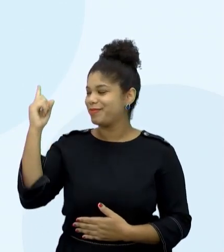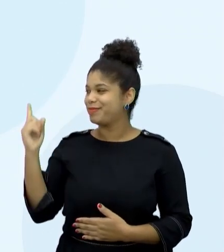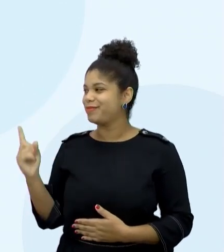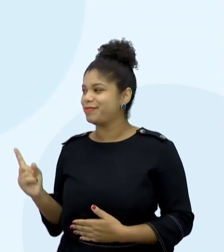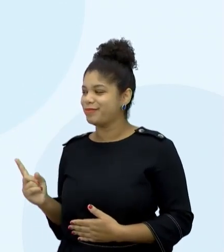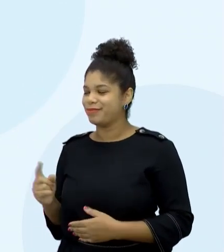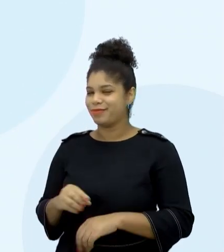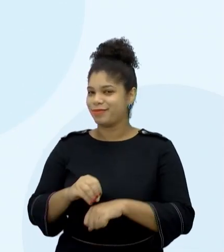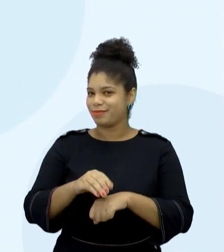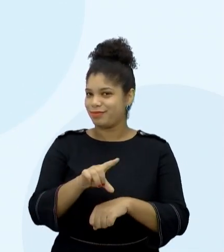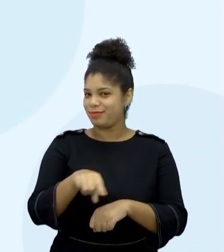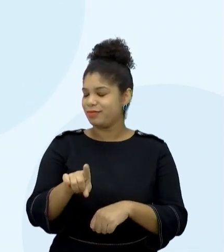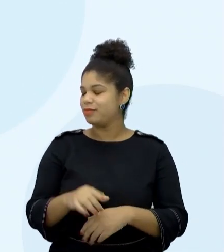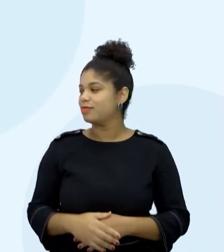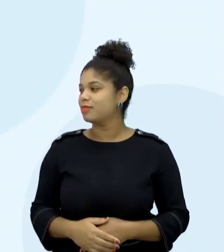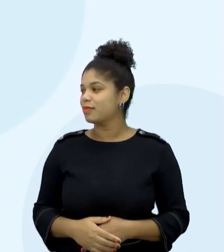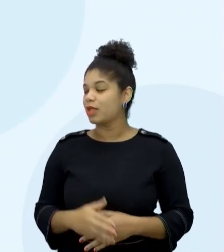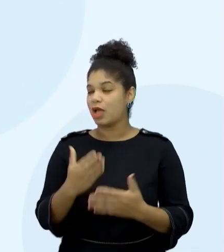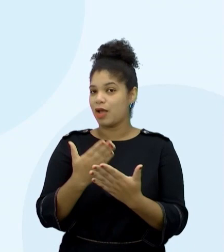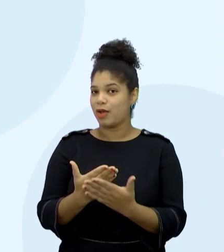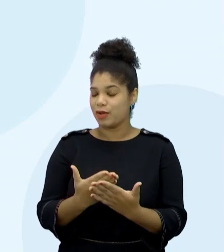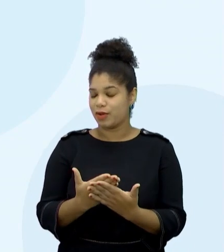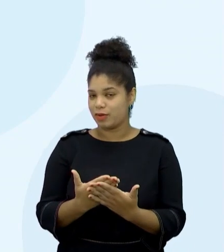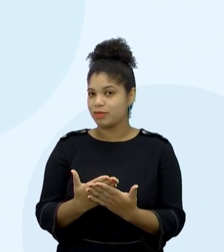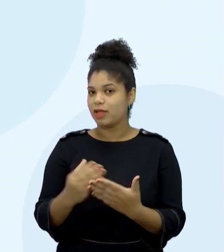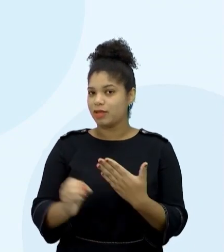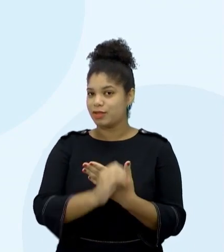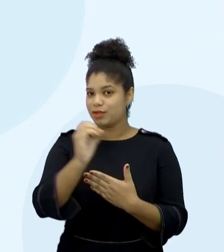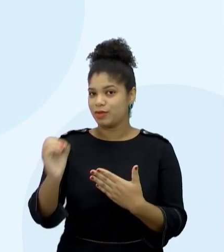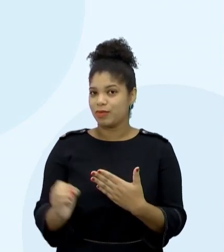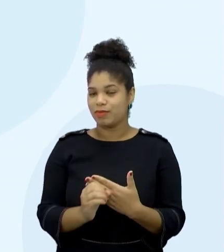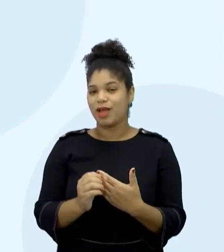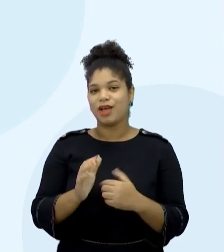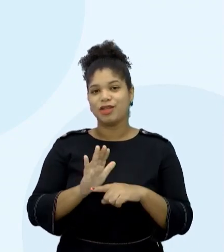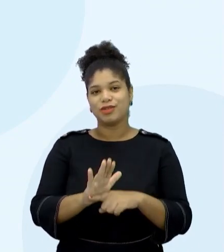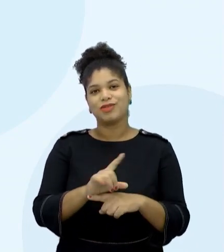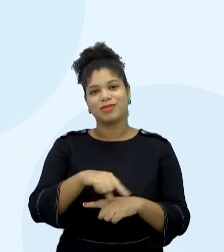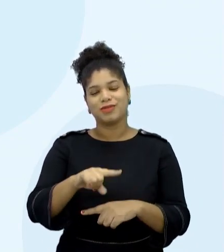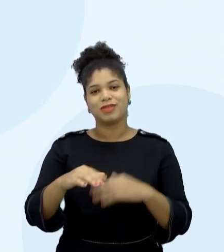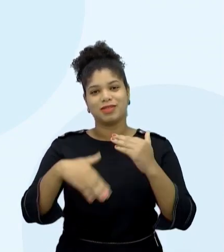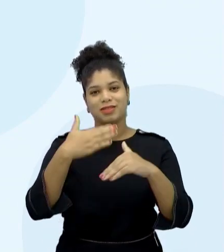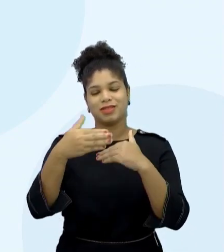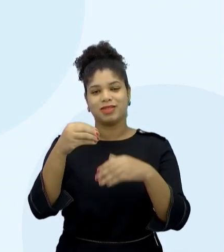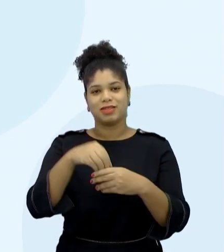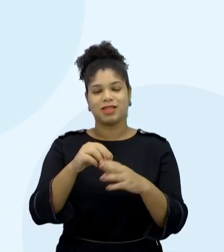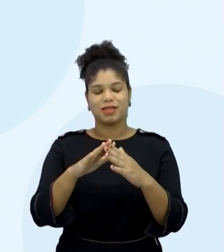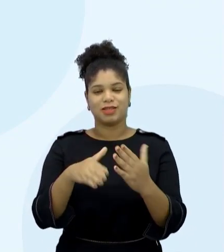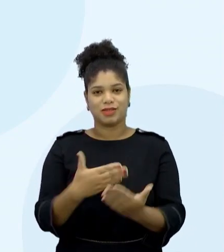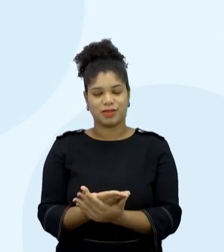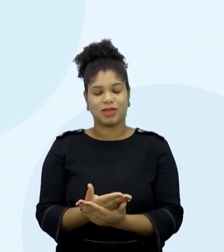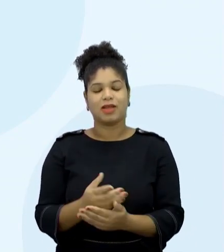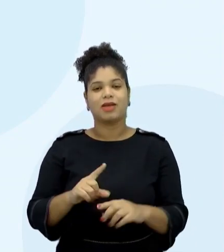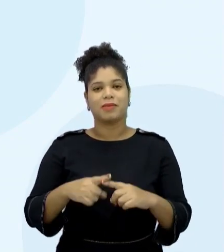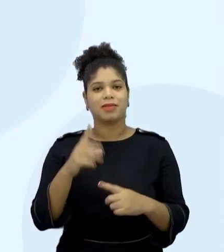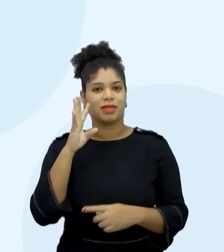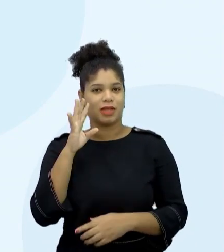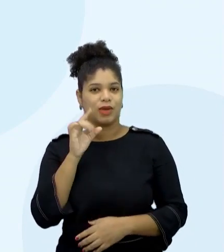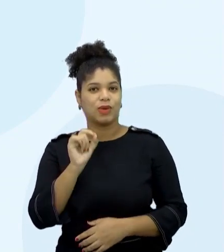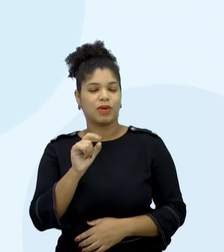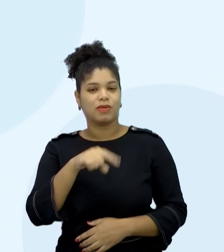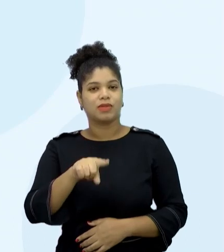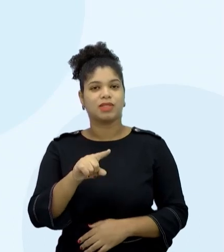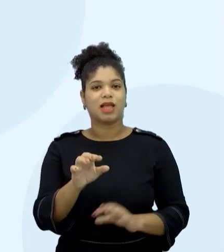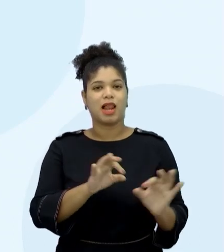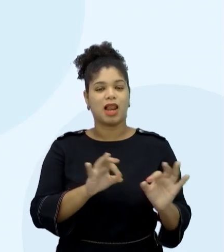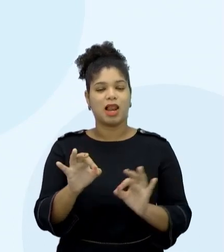aí. As aulas do Centro de Mídias podem te apoiar no desenvolvimento escolar, mas é aí bem bacana que você elabore